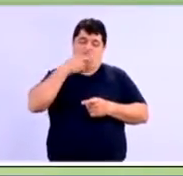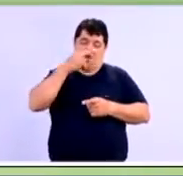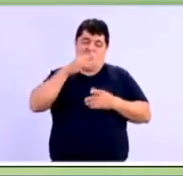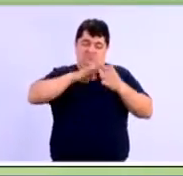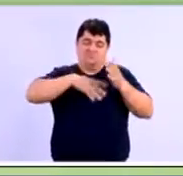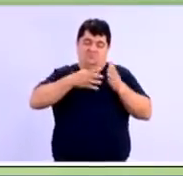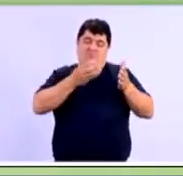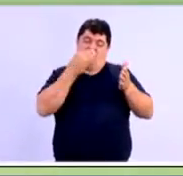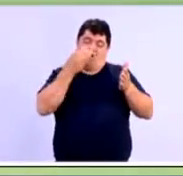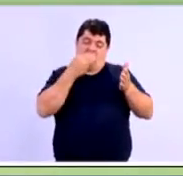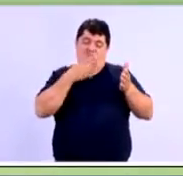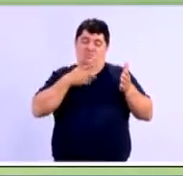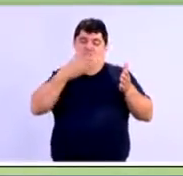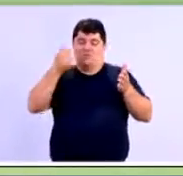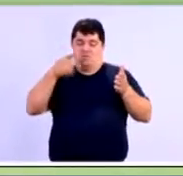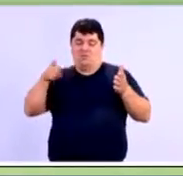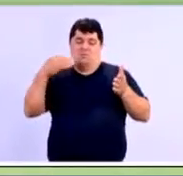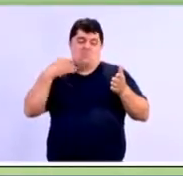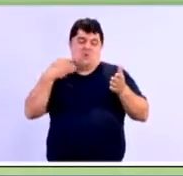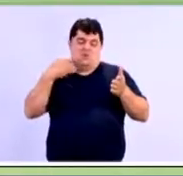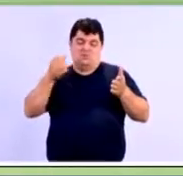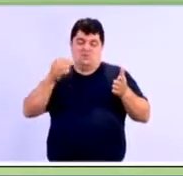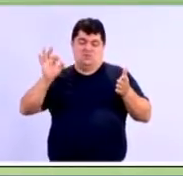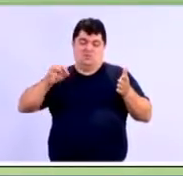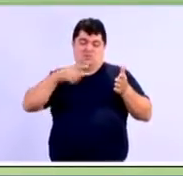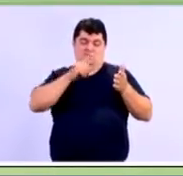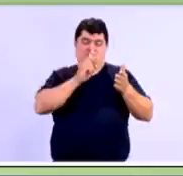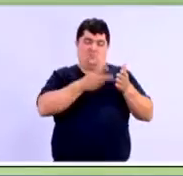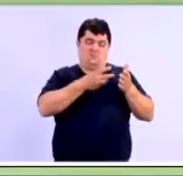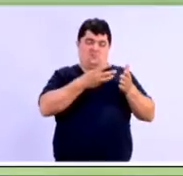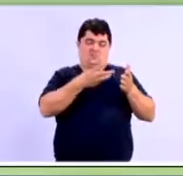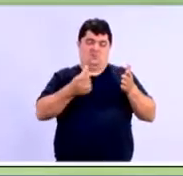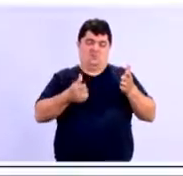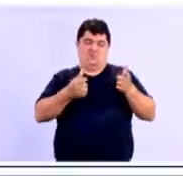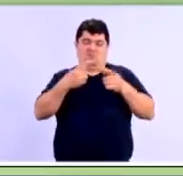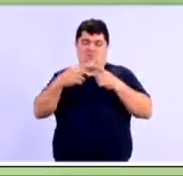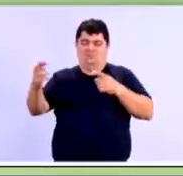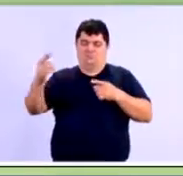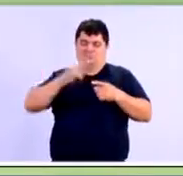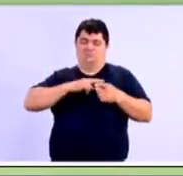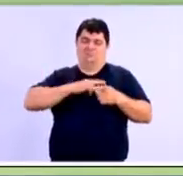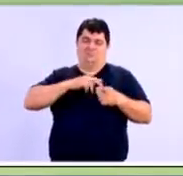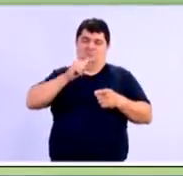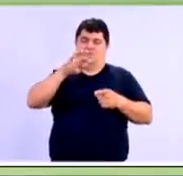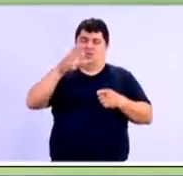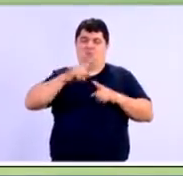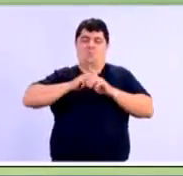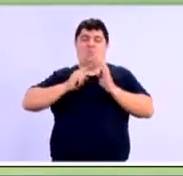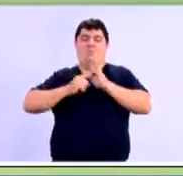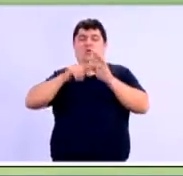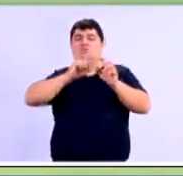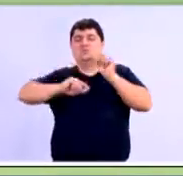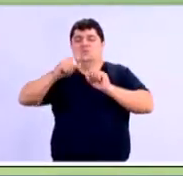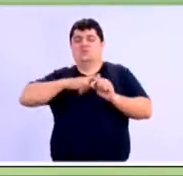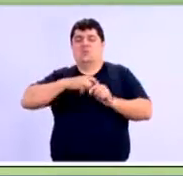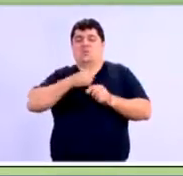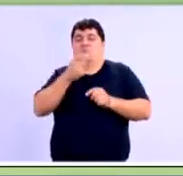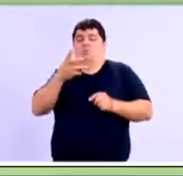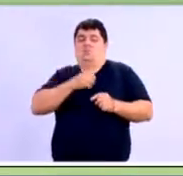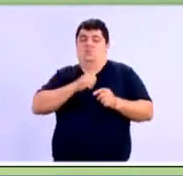que o retorno sobre o patrimônio líquido dá diferente. Porque o retorno sobre os ativos, né, o retorno sobre o capital,